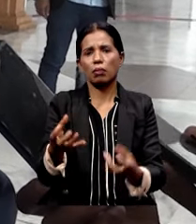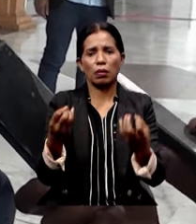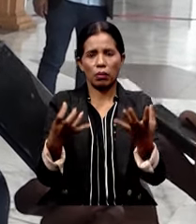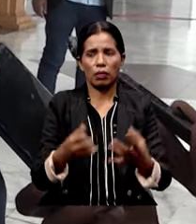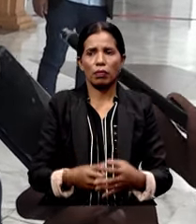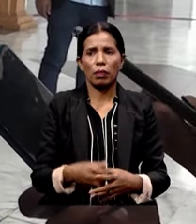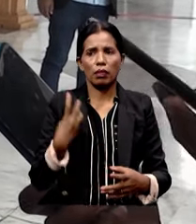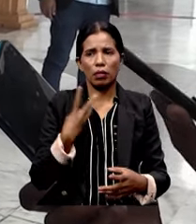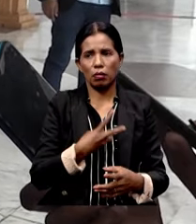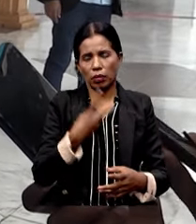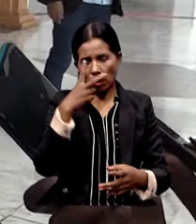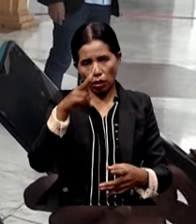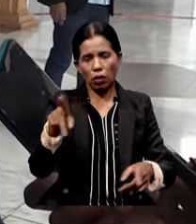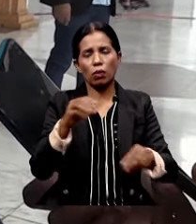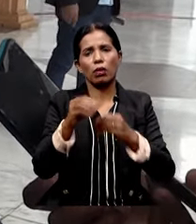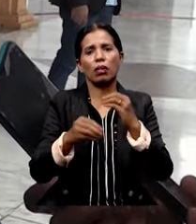E estamos acompanhando, né?